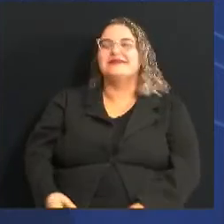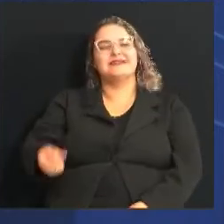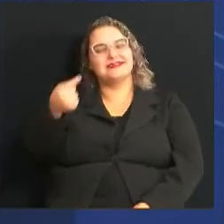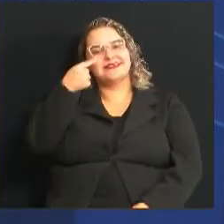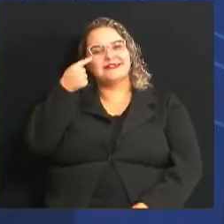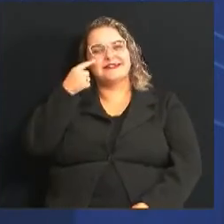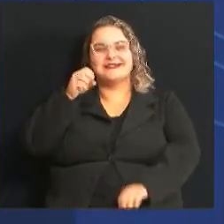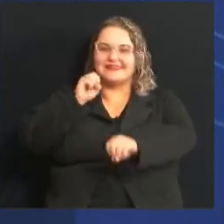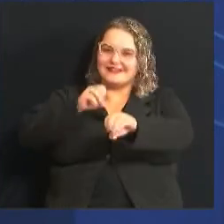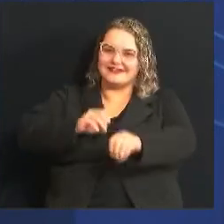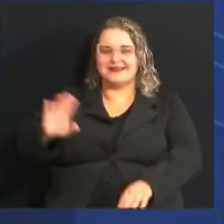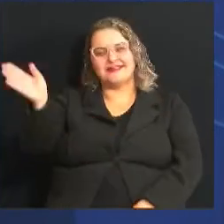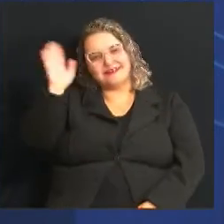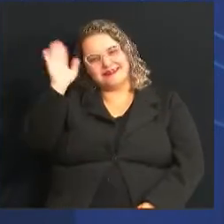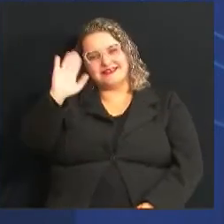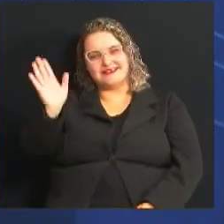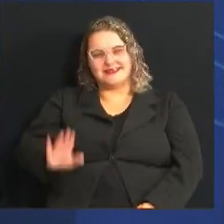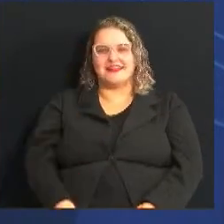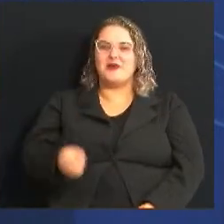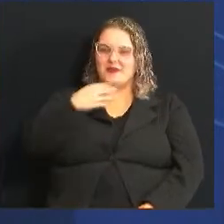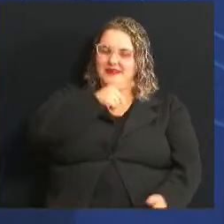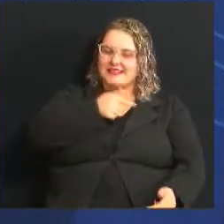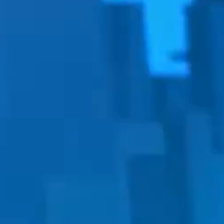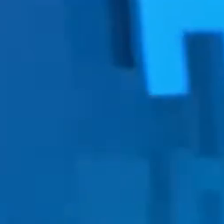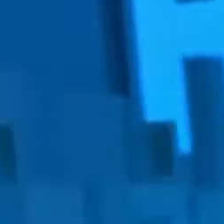na educação. Falou, pessoal, boa semana.